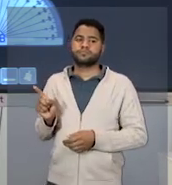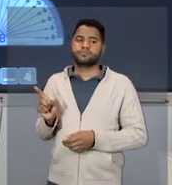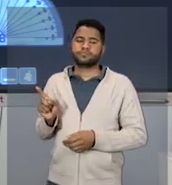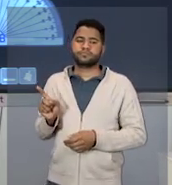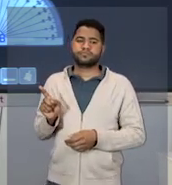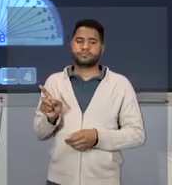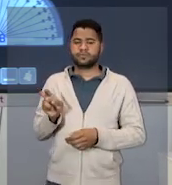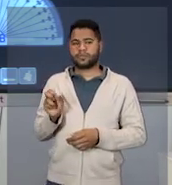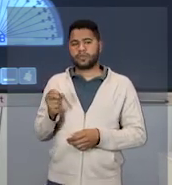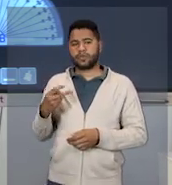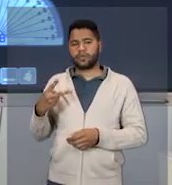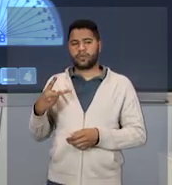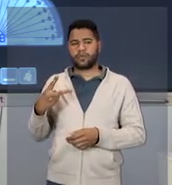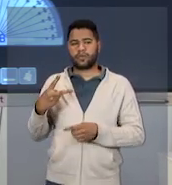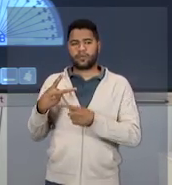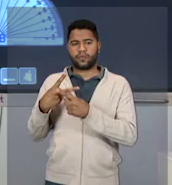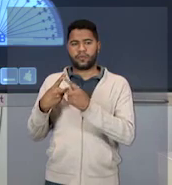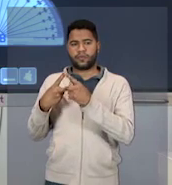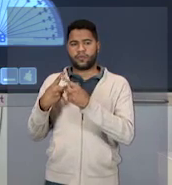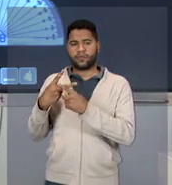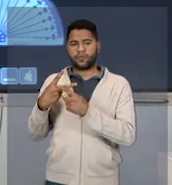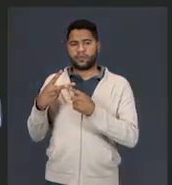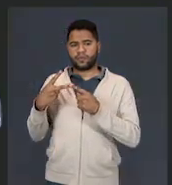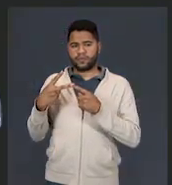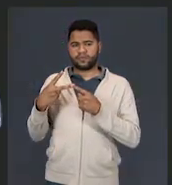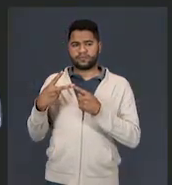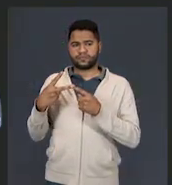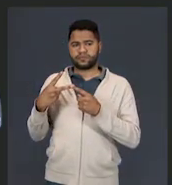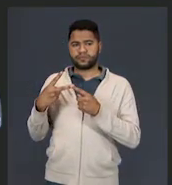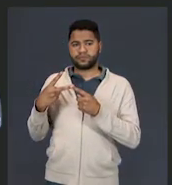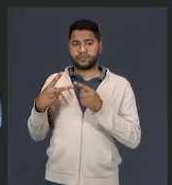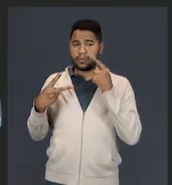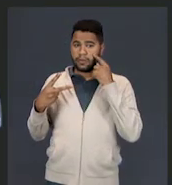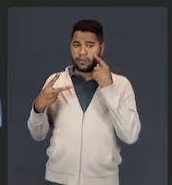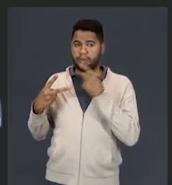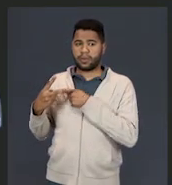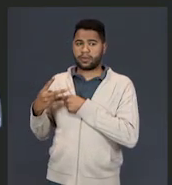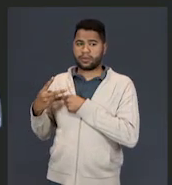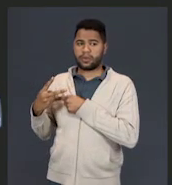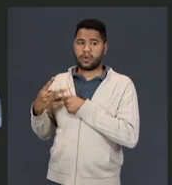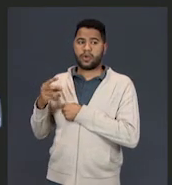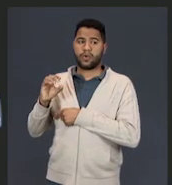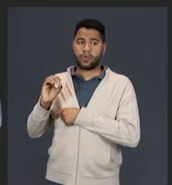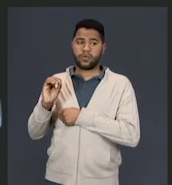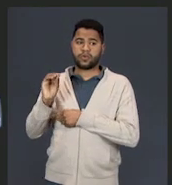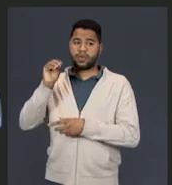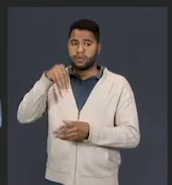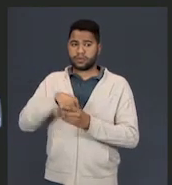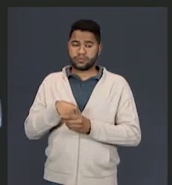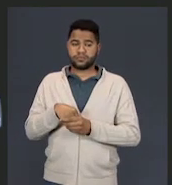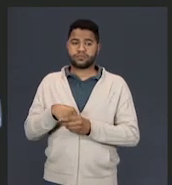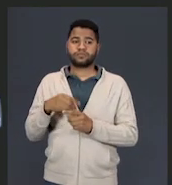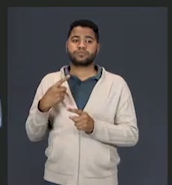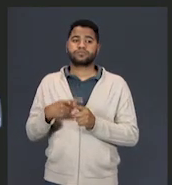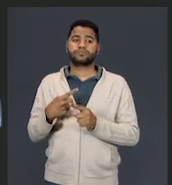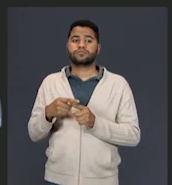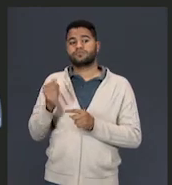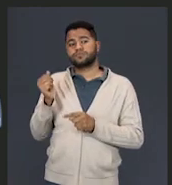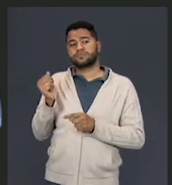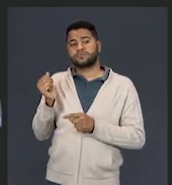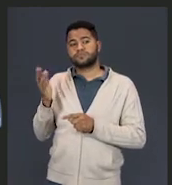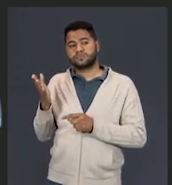vértice ligado no zero. Veja que o zero está na parte de dentro, porque a parte de